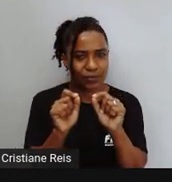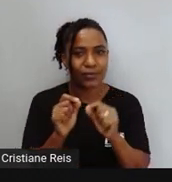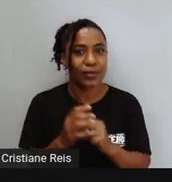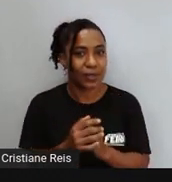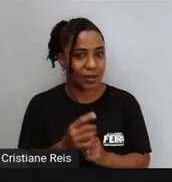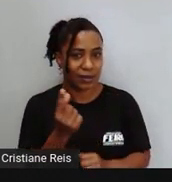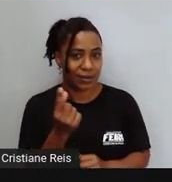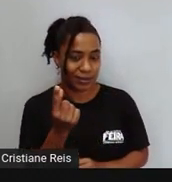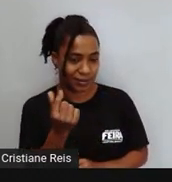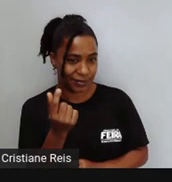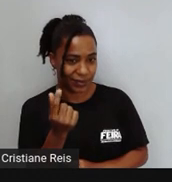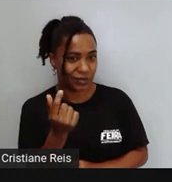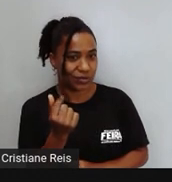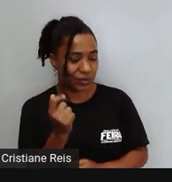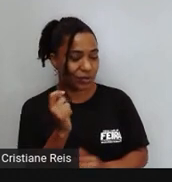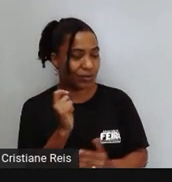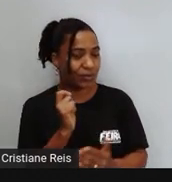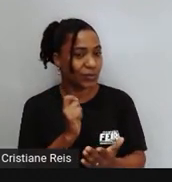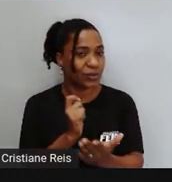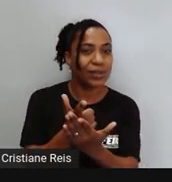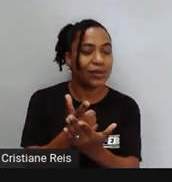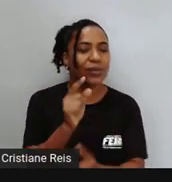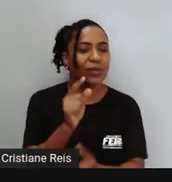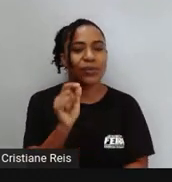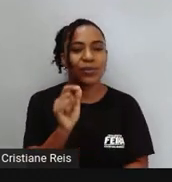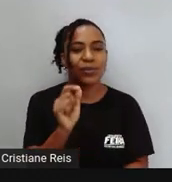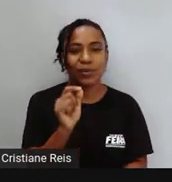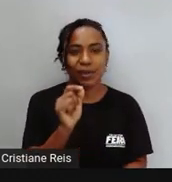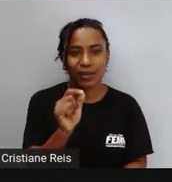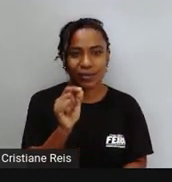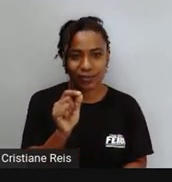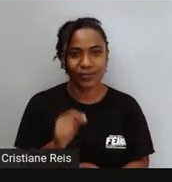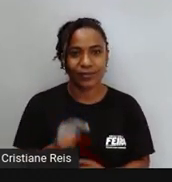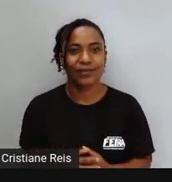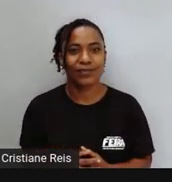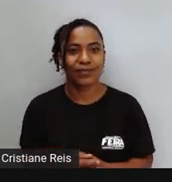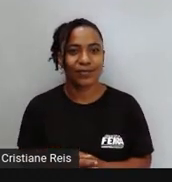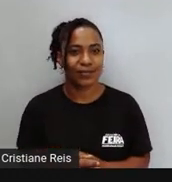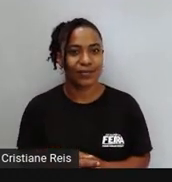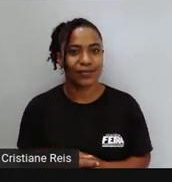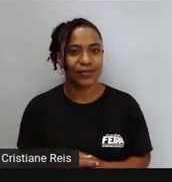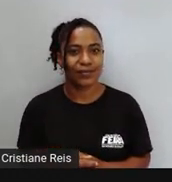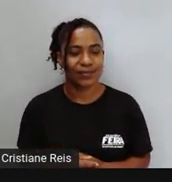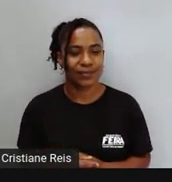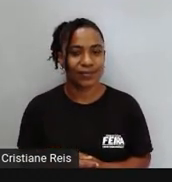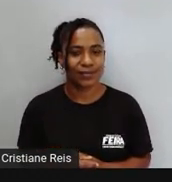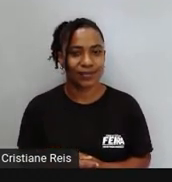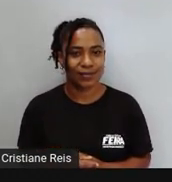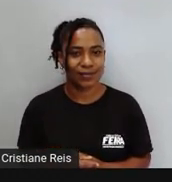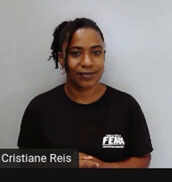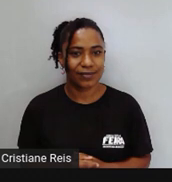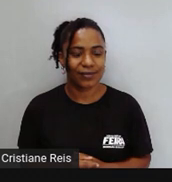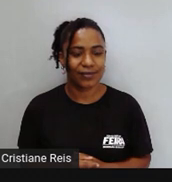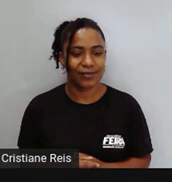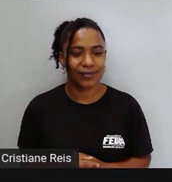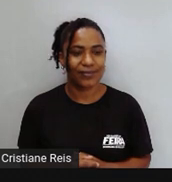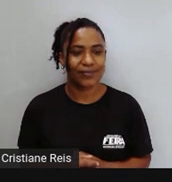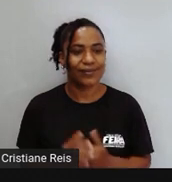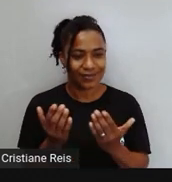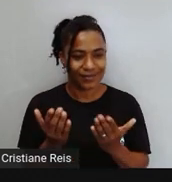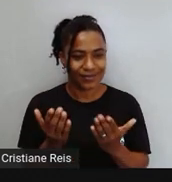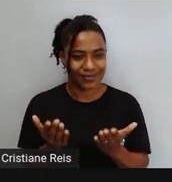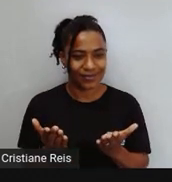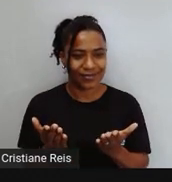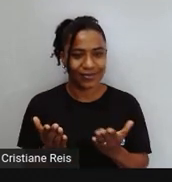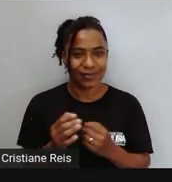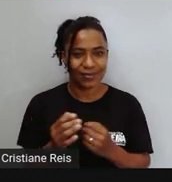buy, o dinheiro pode comprar, tailored suits, chauffeur cars, então